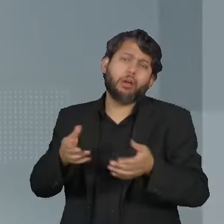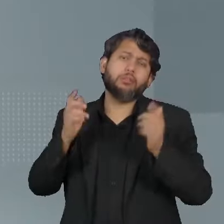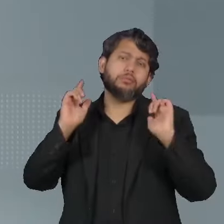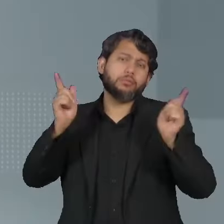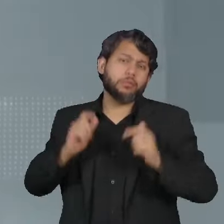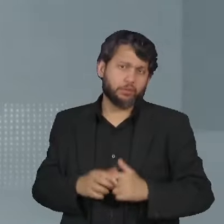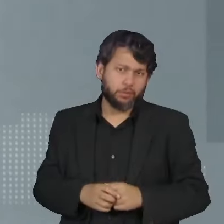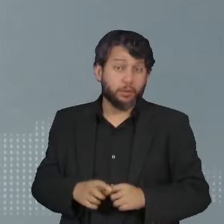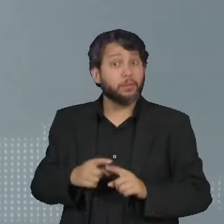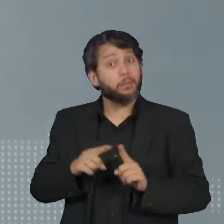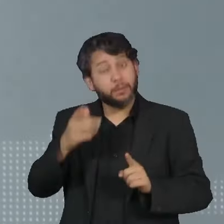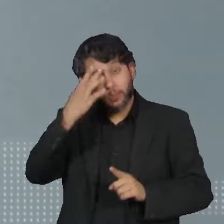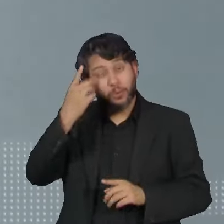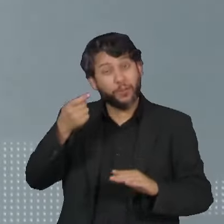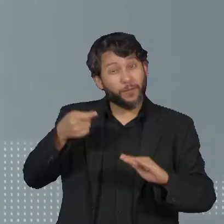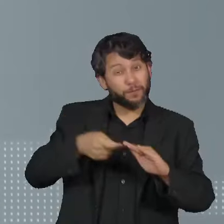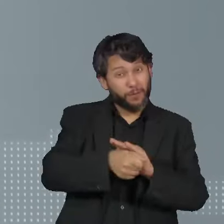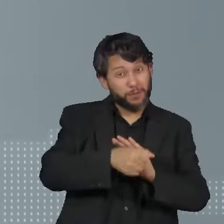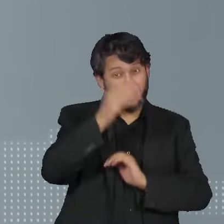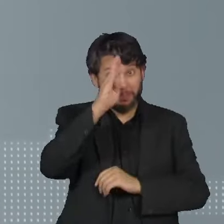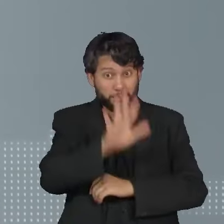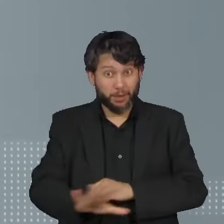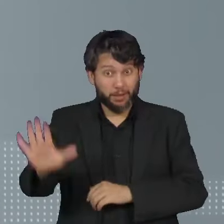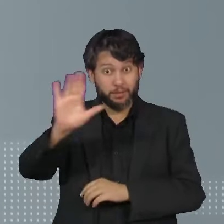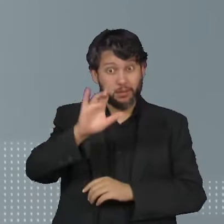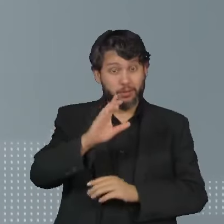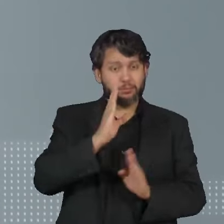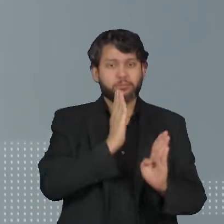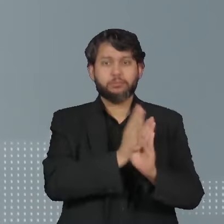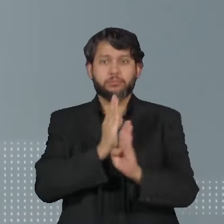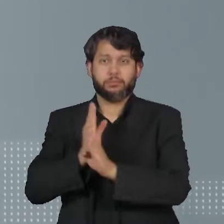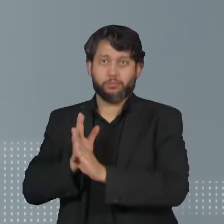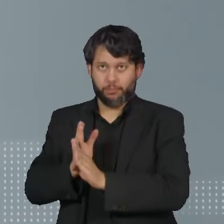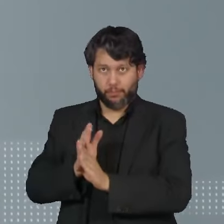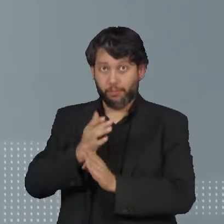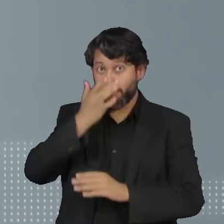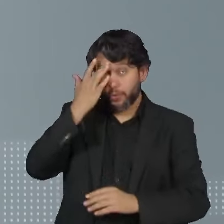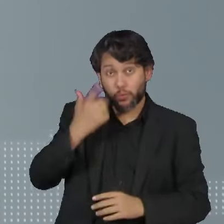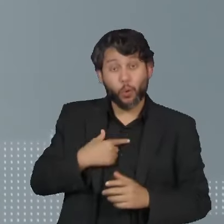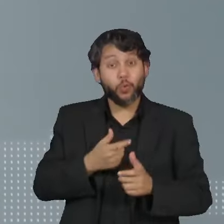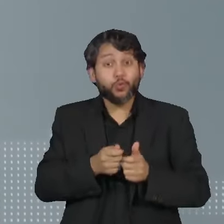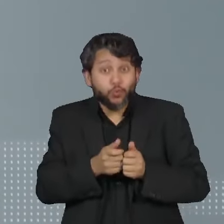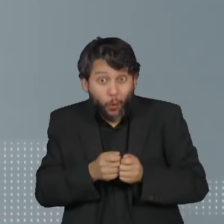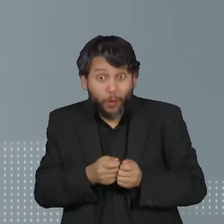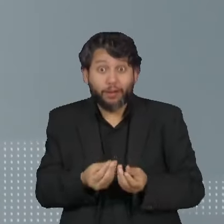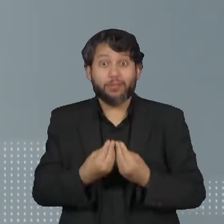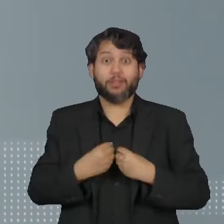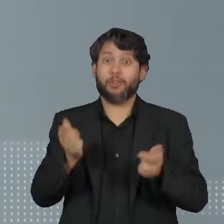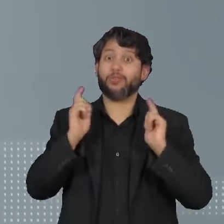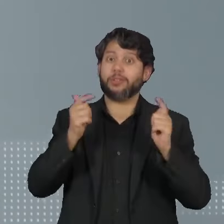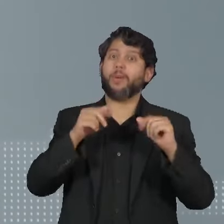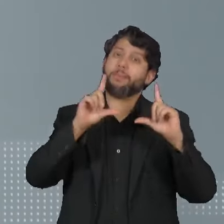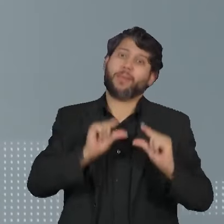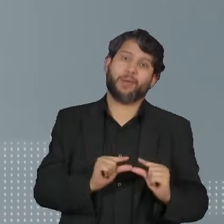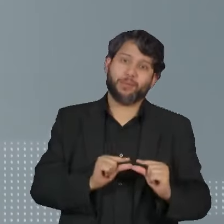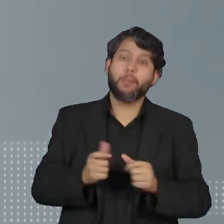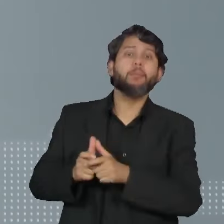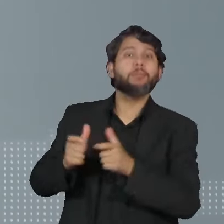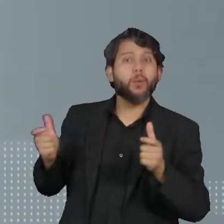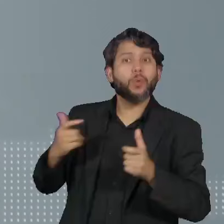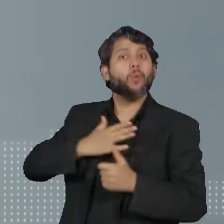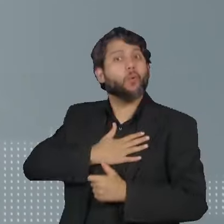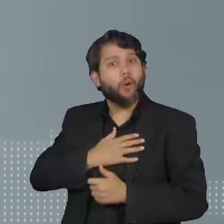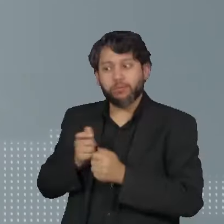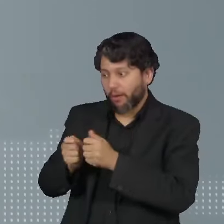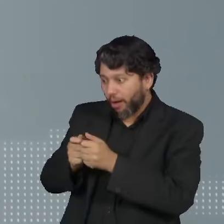mas o raio-x do investidor brasileiro revelou que é bem menor o percentual de quem joga para se divertir do que aqueles que veem